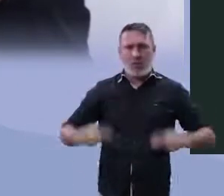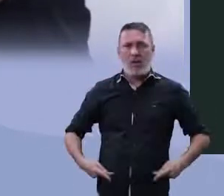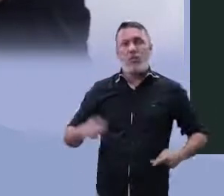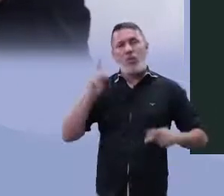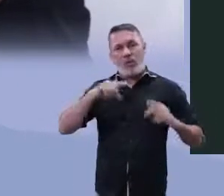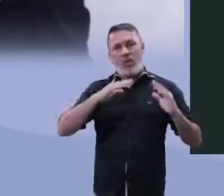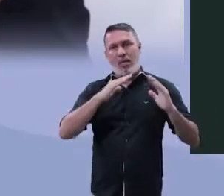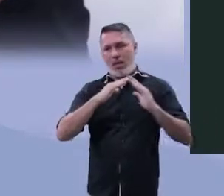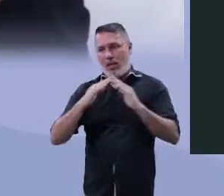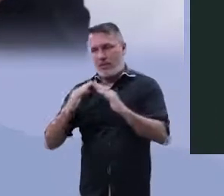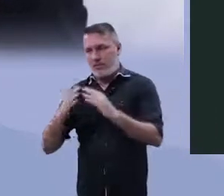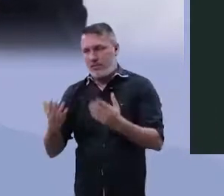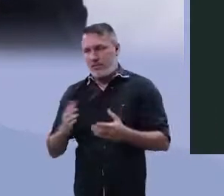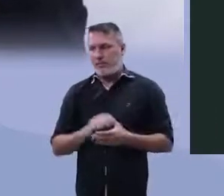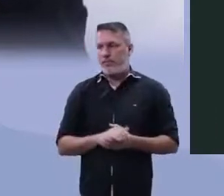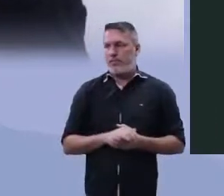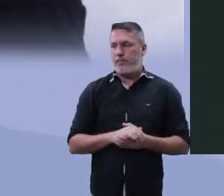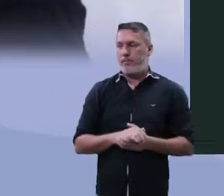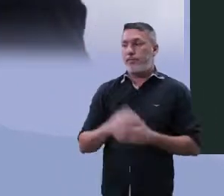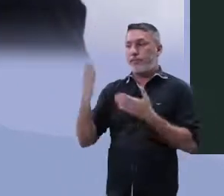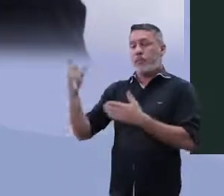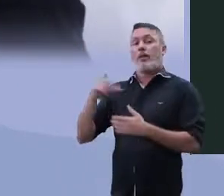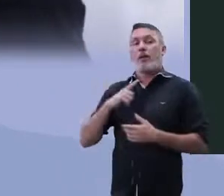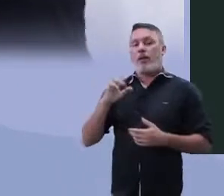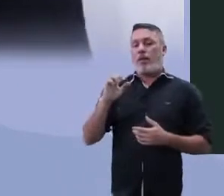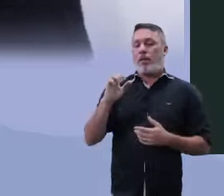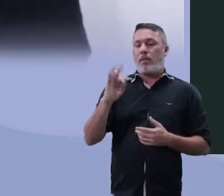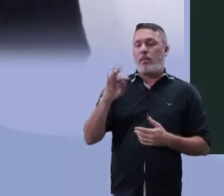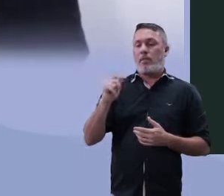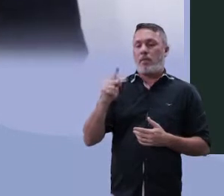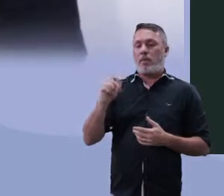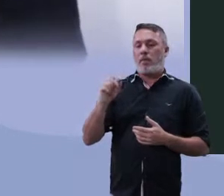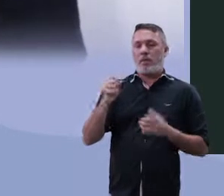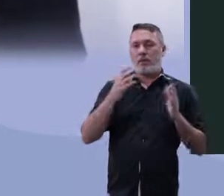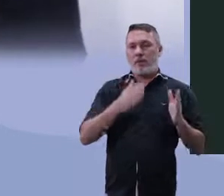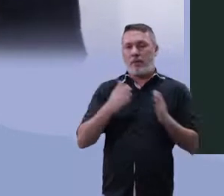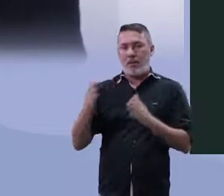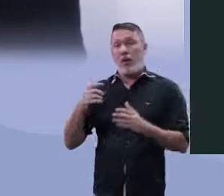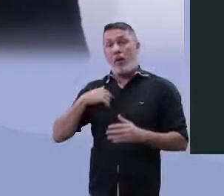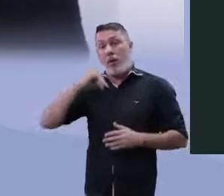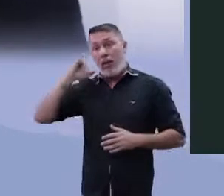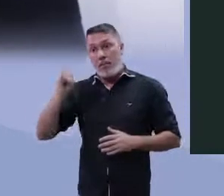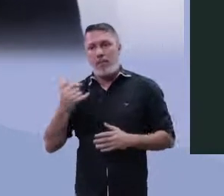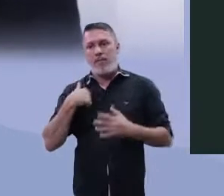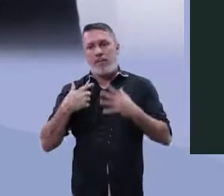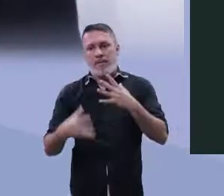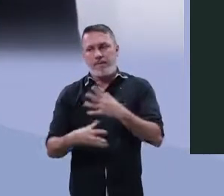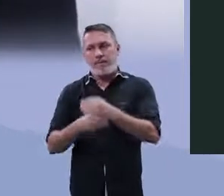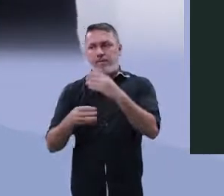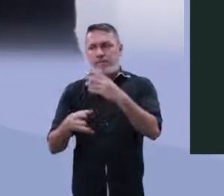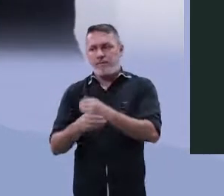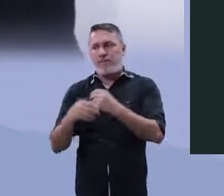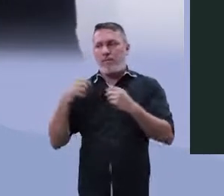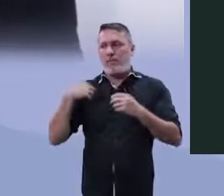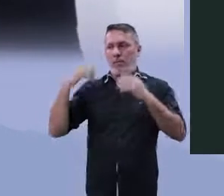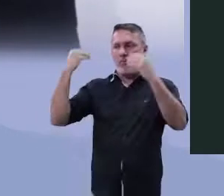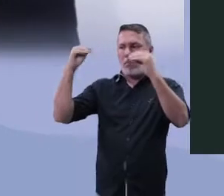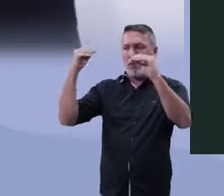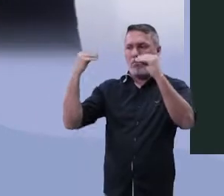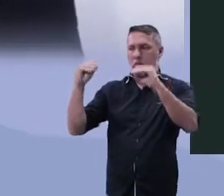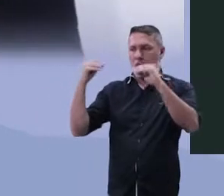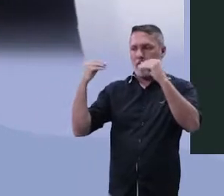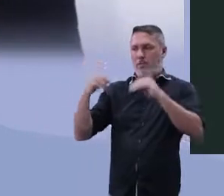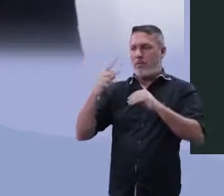que é a habitação, a moradia. Aí tem as etapas, então essas etapas eu já aproveitei e fui colocando para vocês, mas